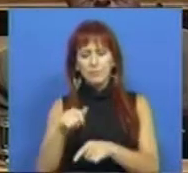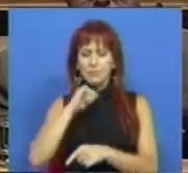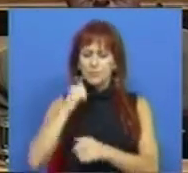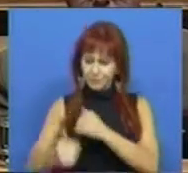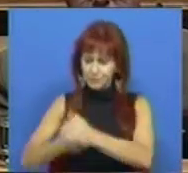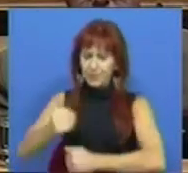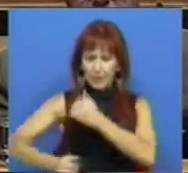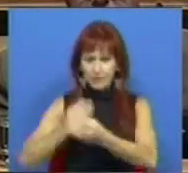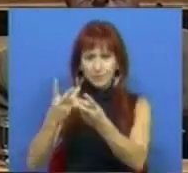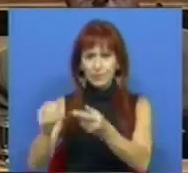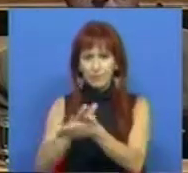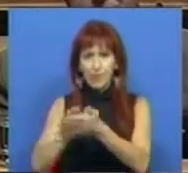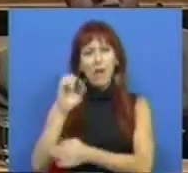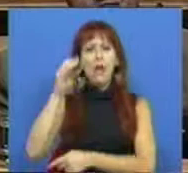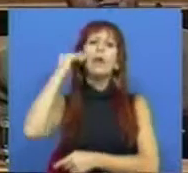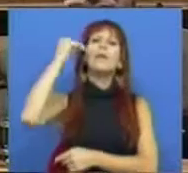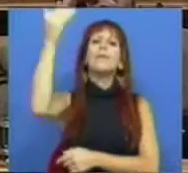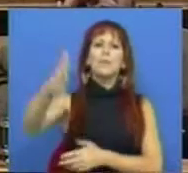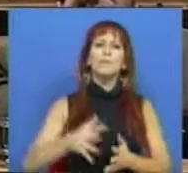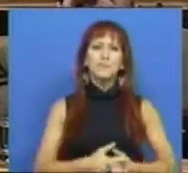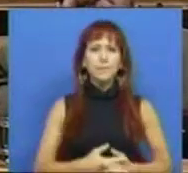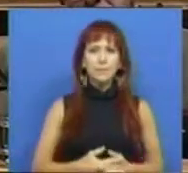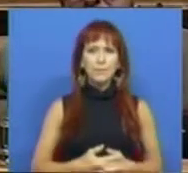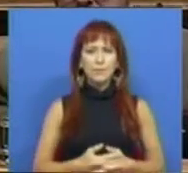permanente o orçamento de base zero no futuro.